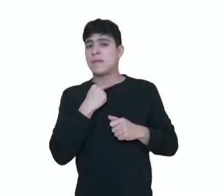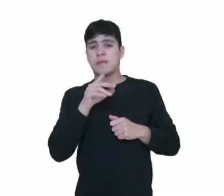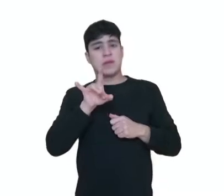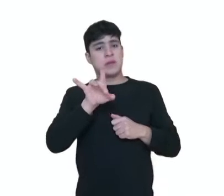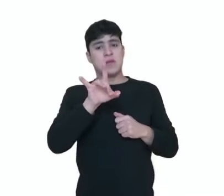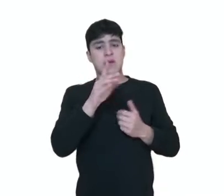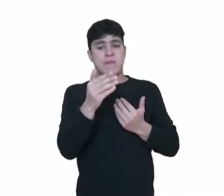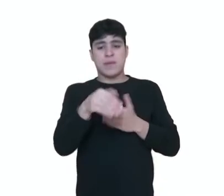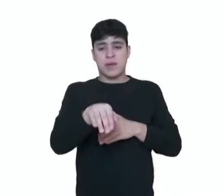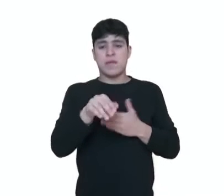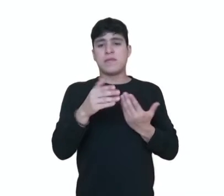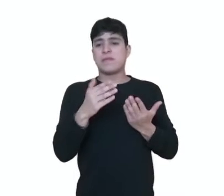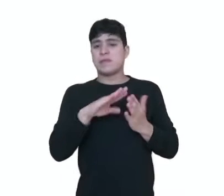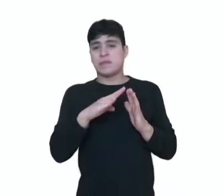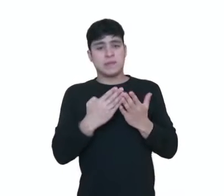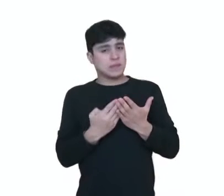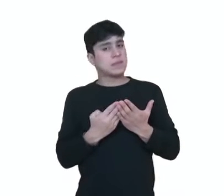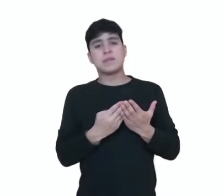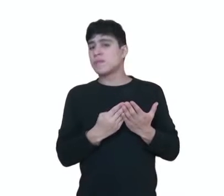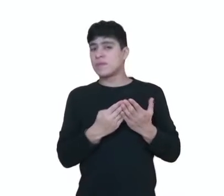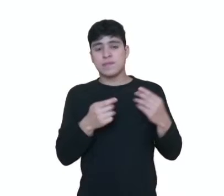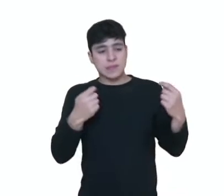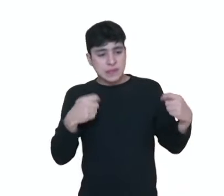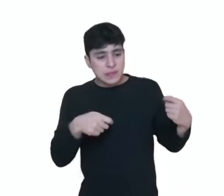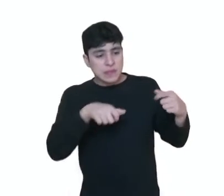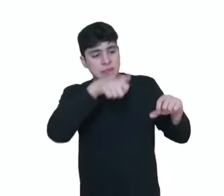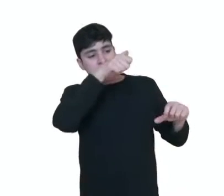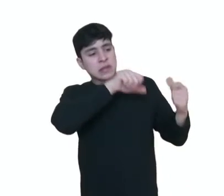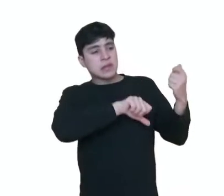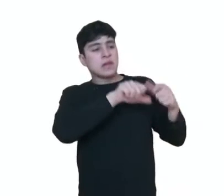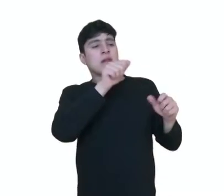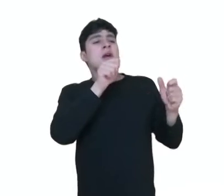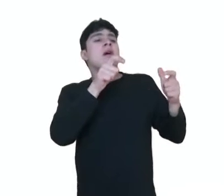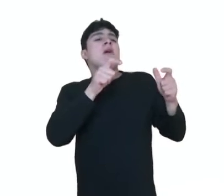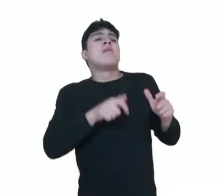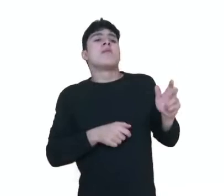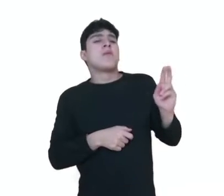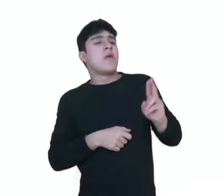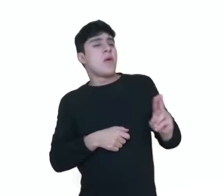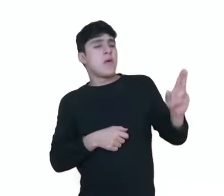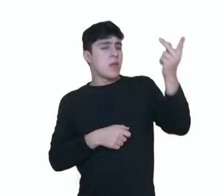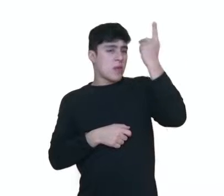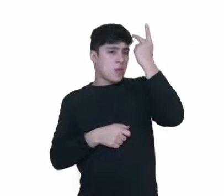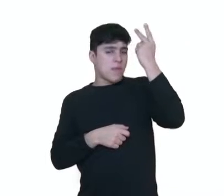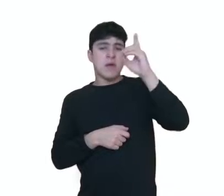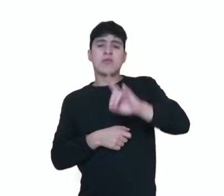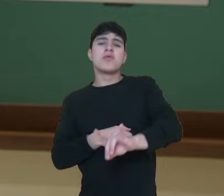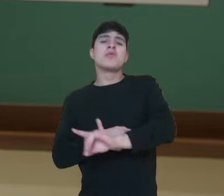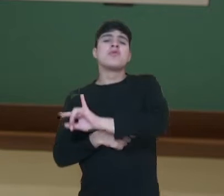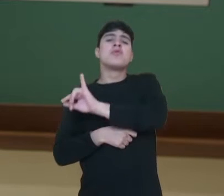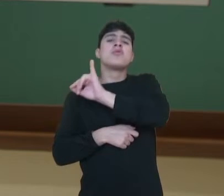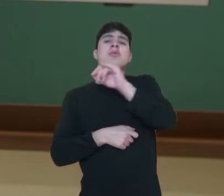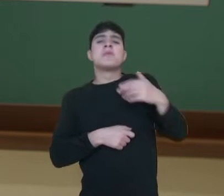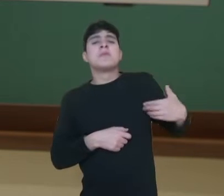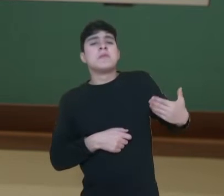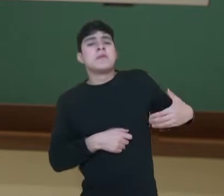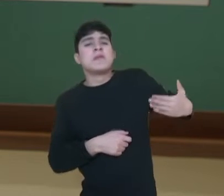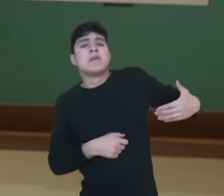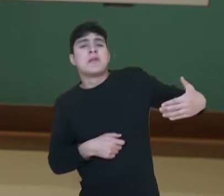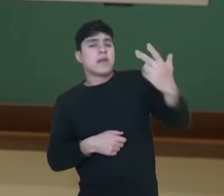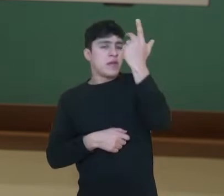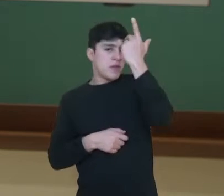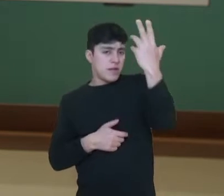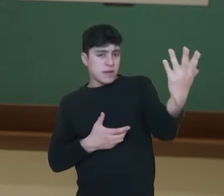das provas e testes da escola, passando a ser utilizado em nosso cotidiano de maneira mais efetiva. Então vamos tentar trazer